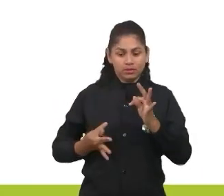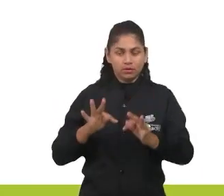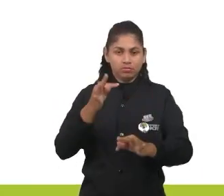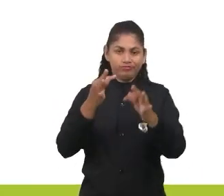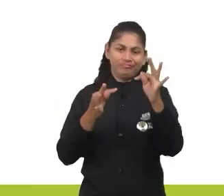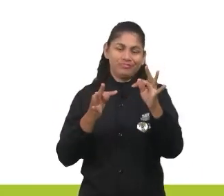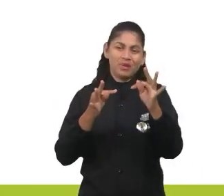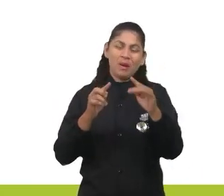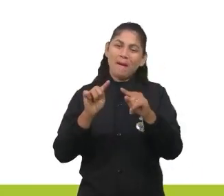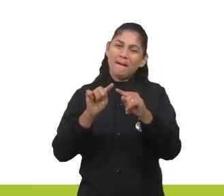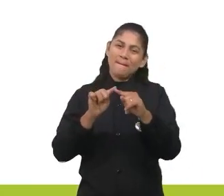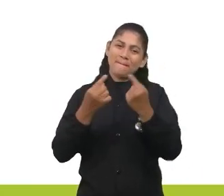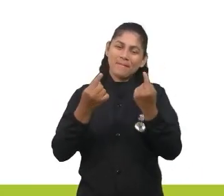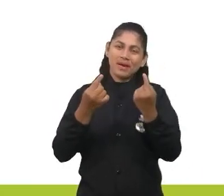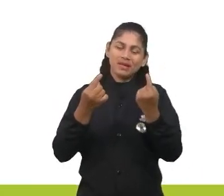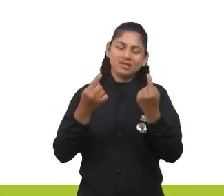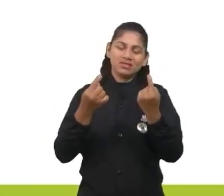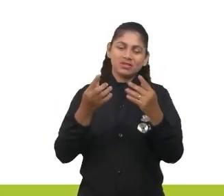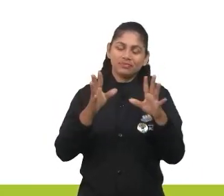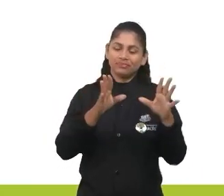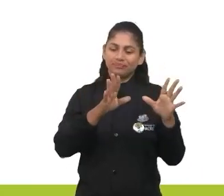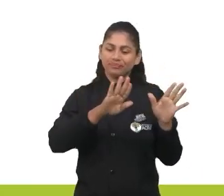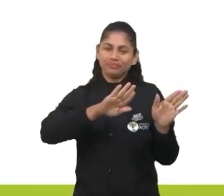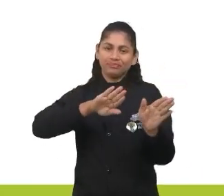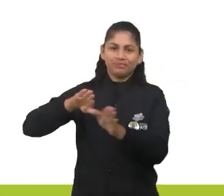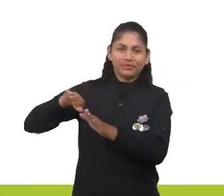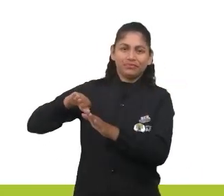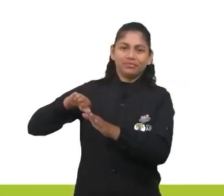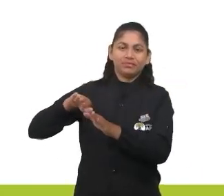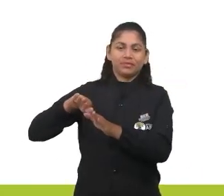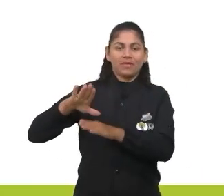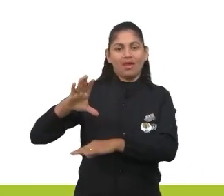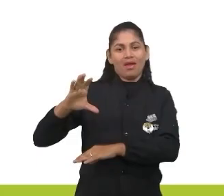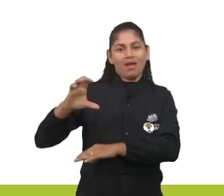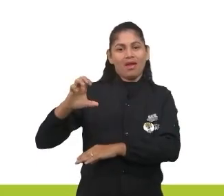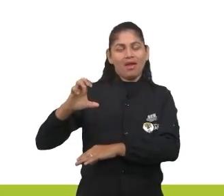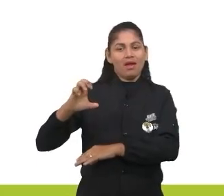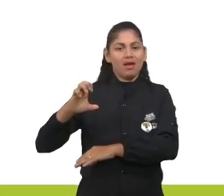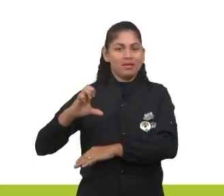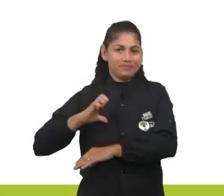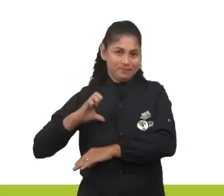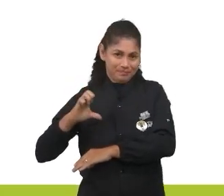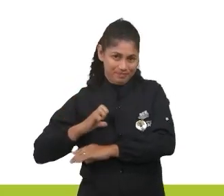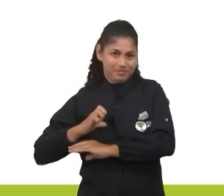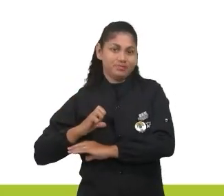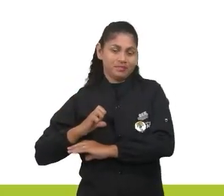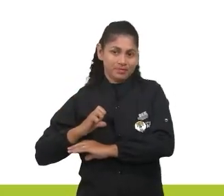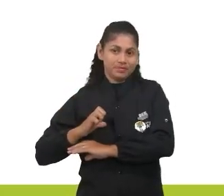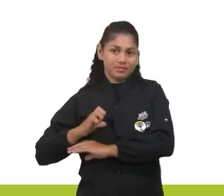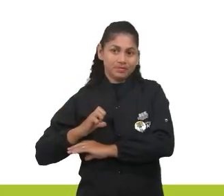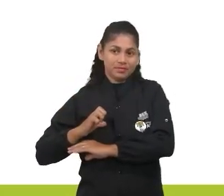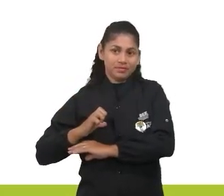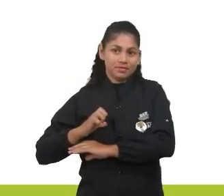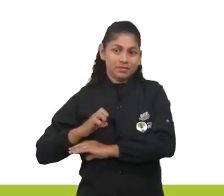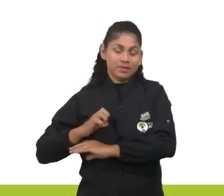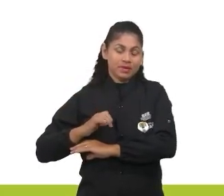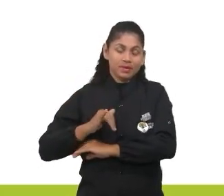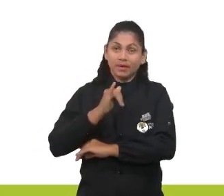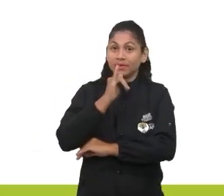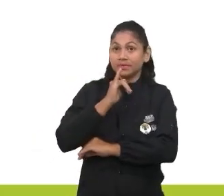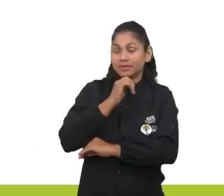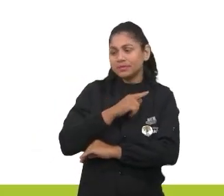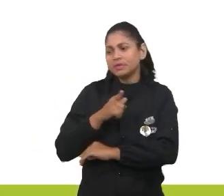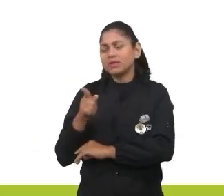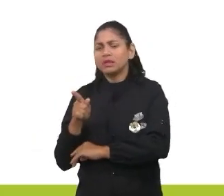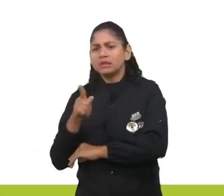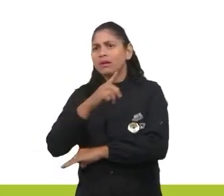da ética. Então eu vou lá na natureza, eu pego de repente alguns produtos da natureza e crio paracetamol para curar dores.